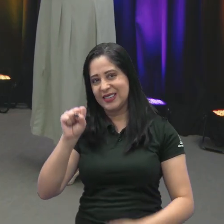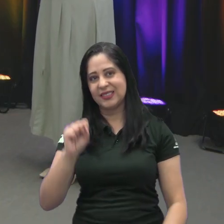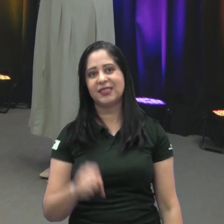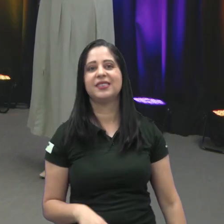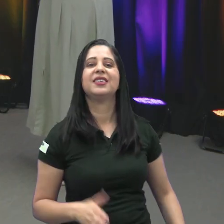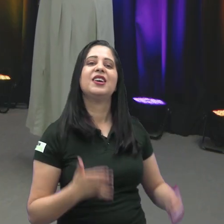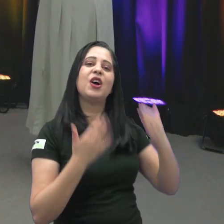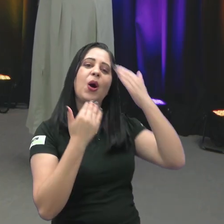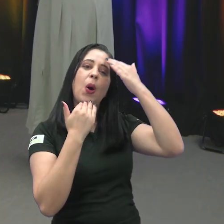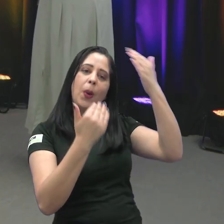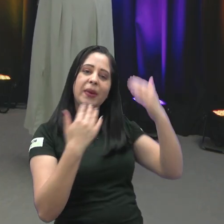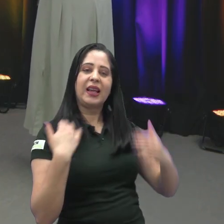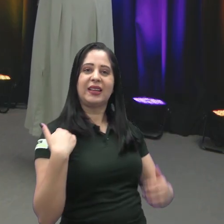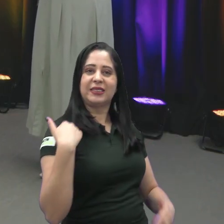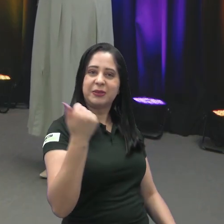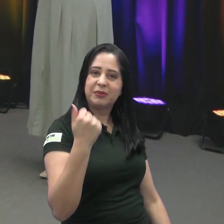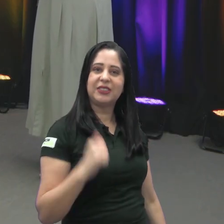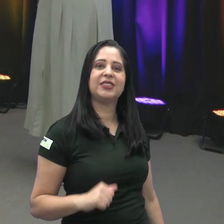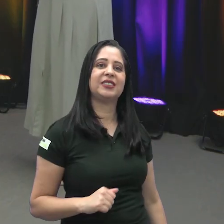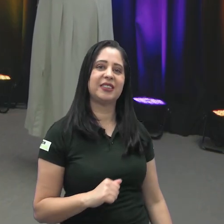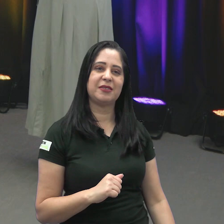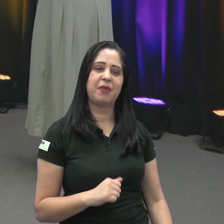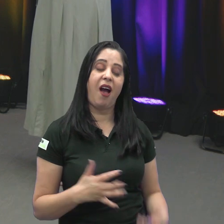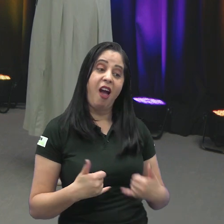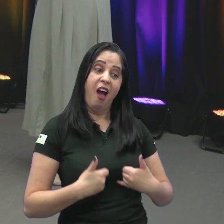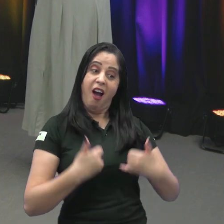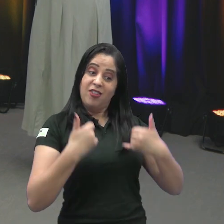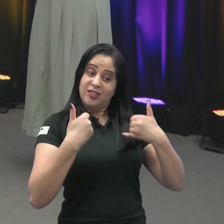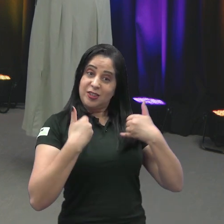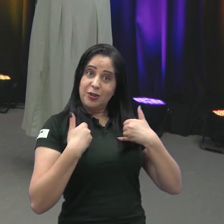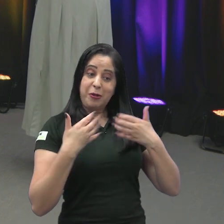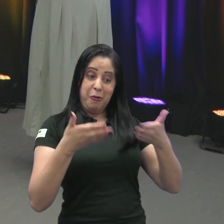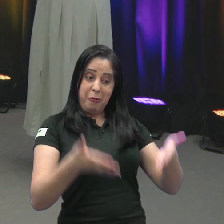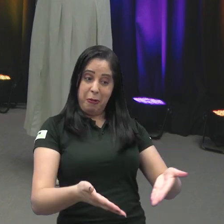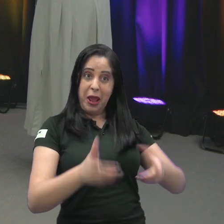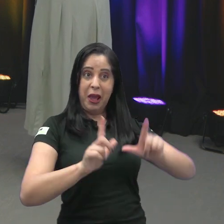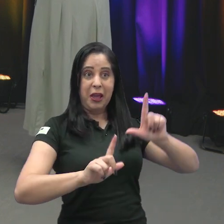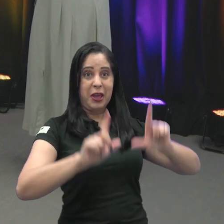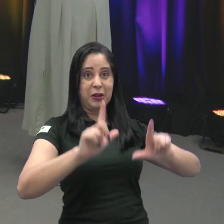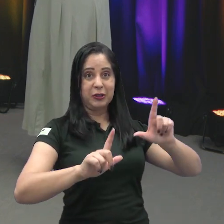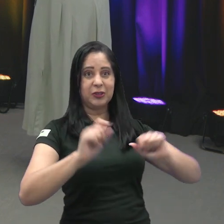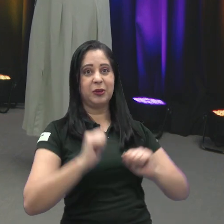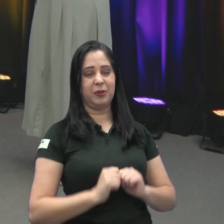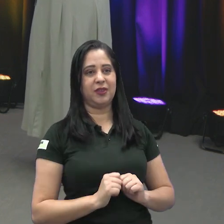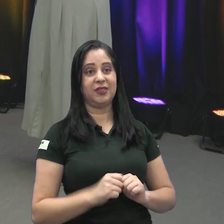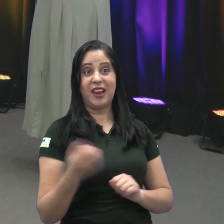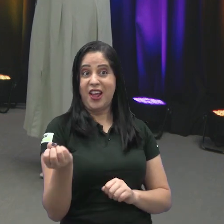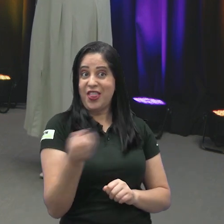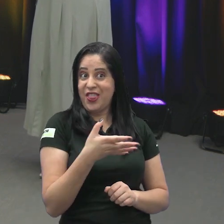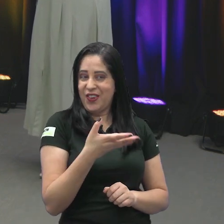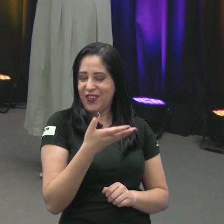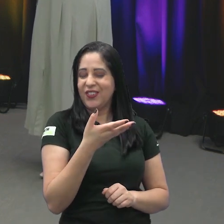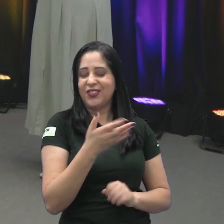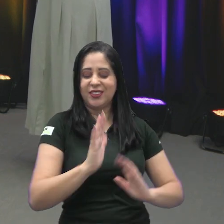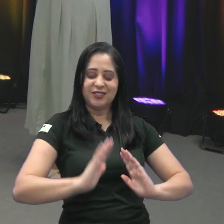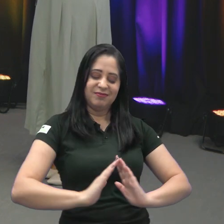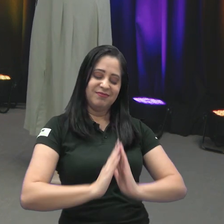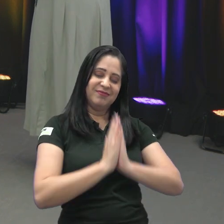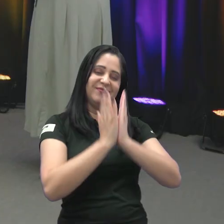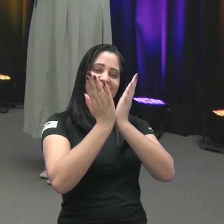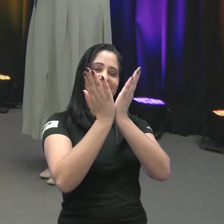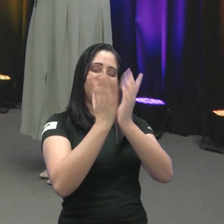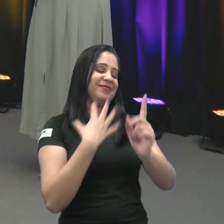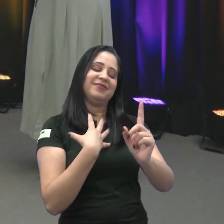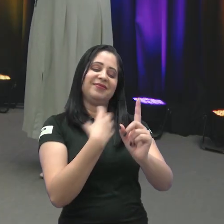que agradeço pelo convite, muito obrigado. Fico lisonjeado de estar participando desse programa tão inovador e inspirador,